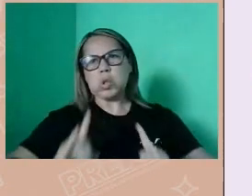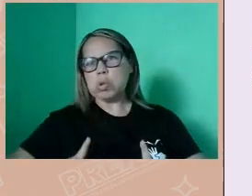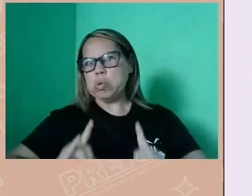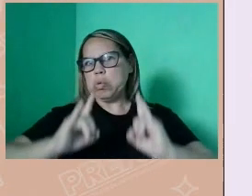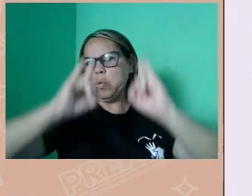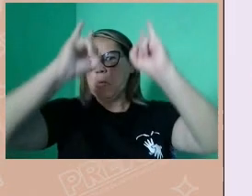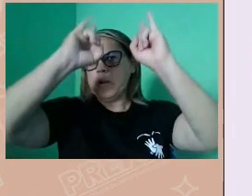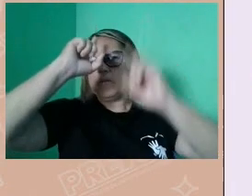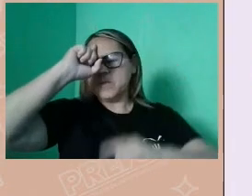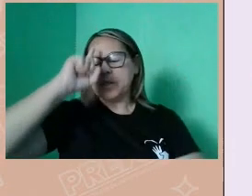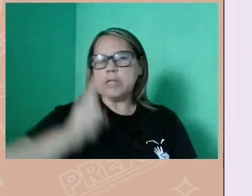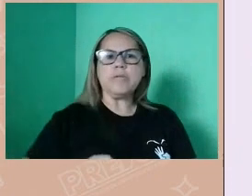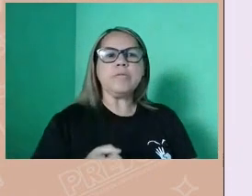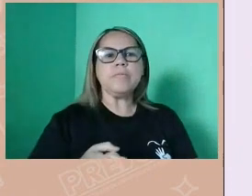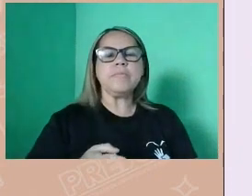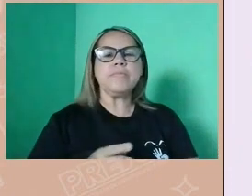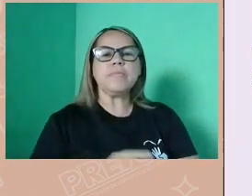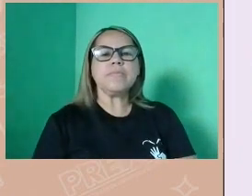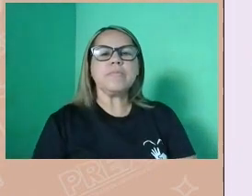mas